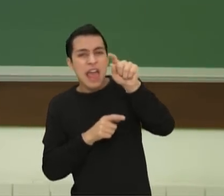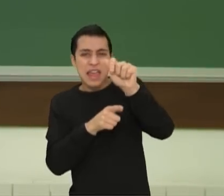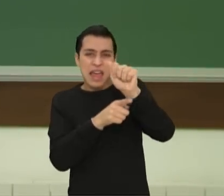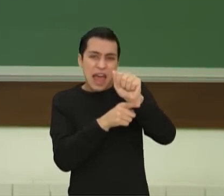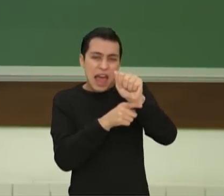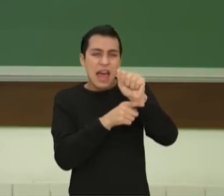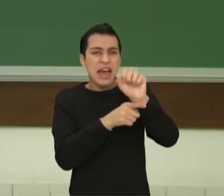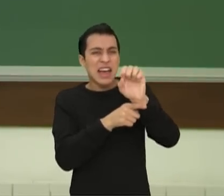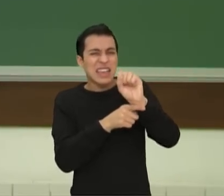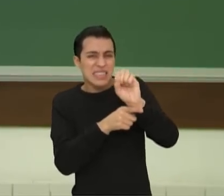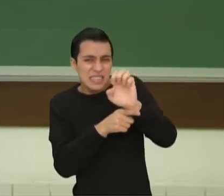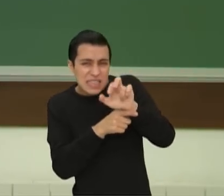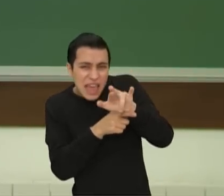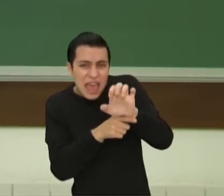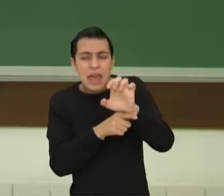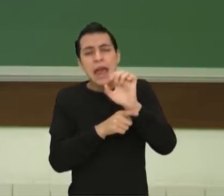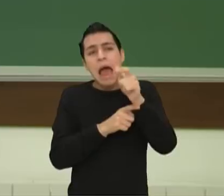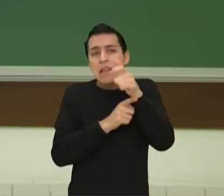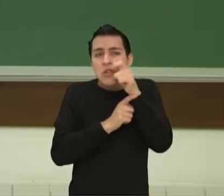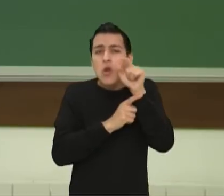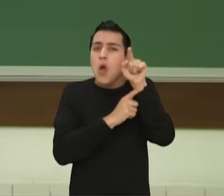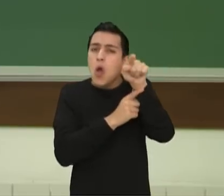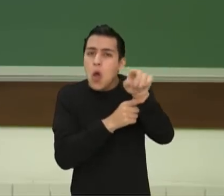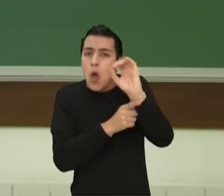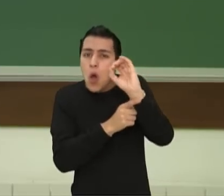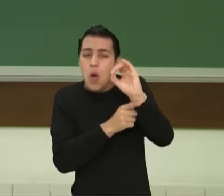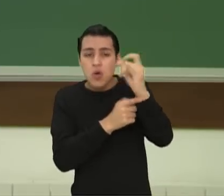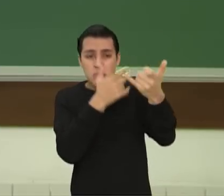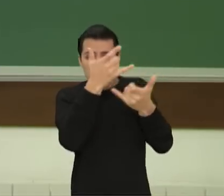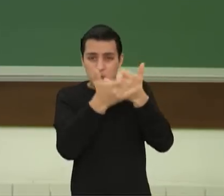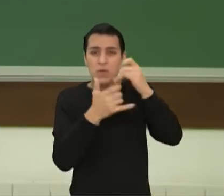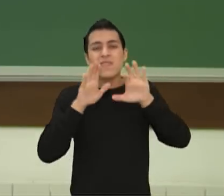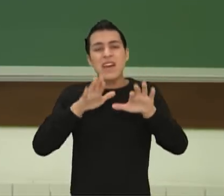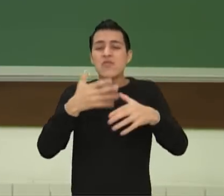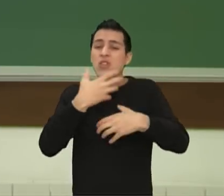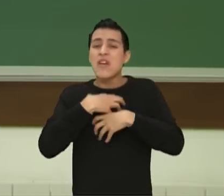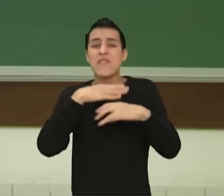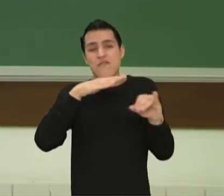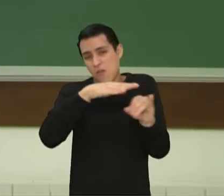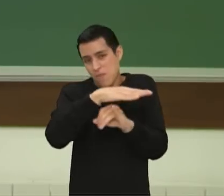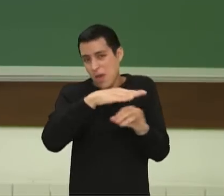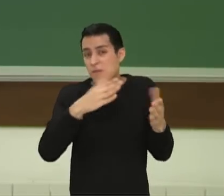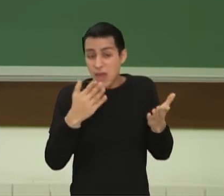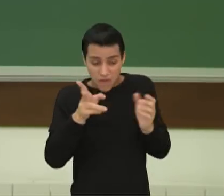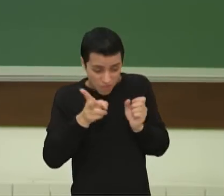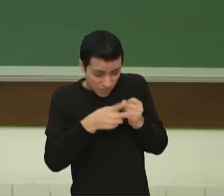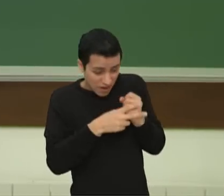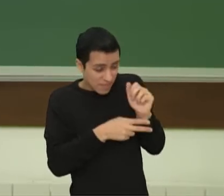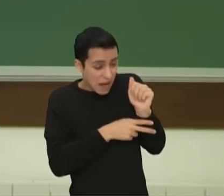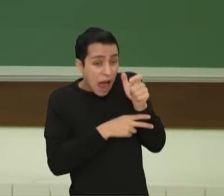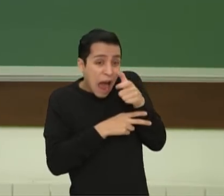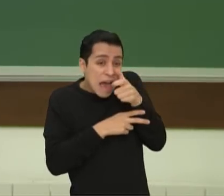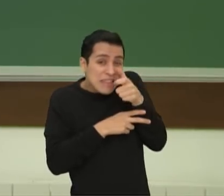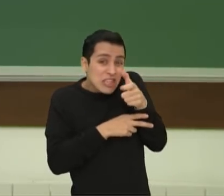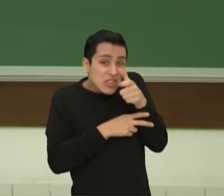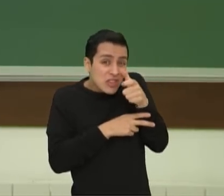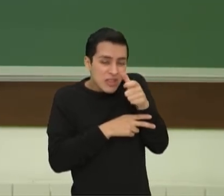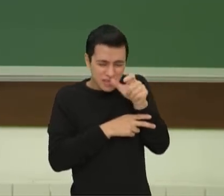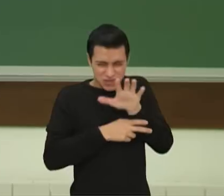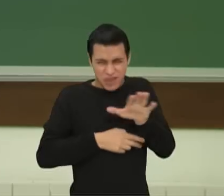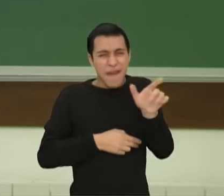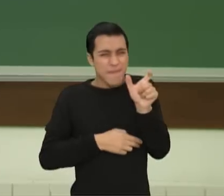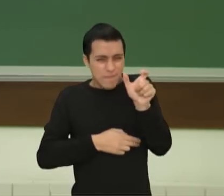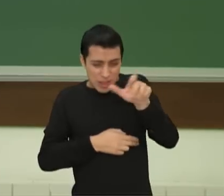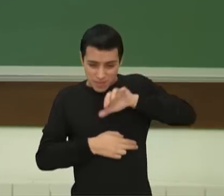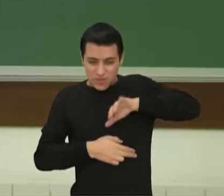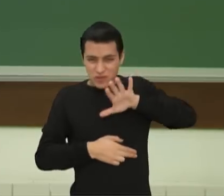o jogo, certo? Assistir o jogo é uma maneira informal. O verbo assistir, na verdade, fazendo uma